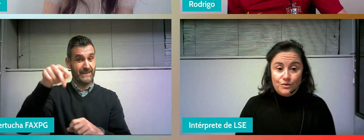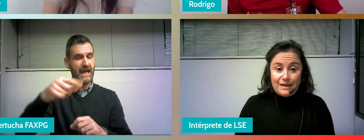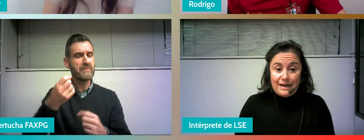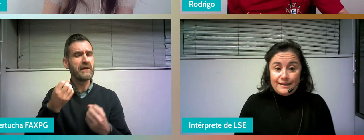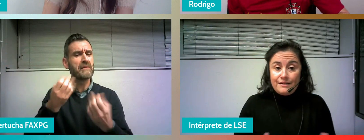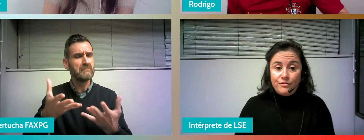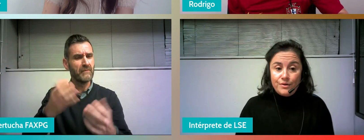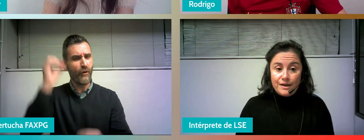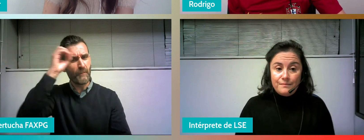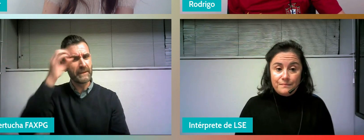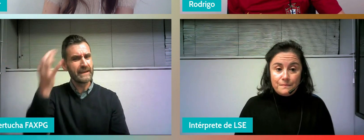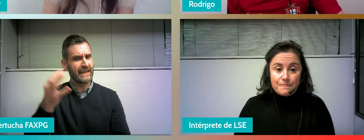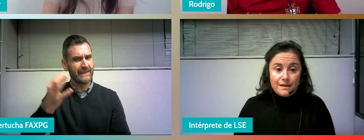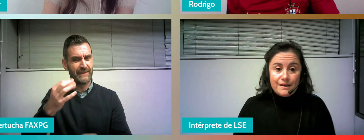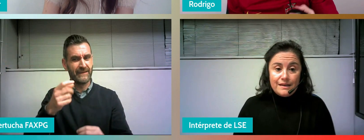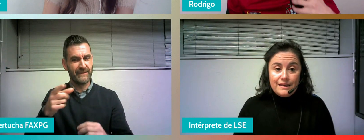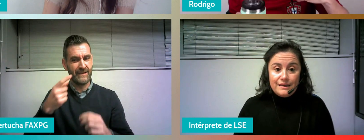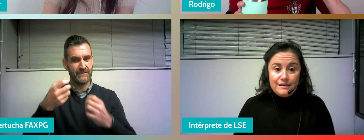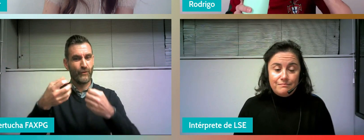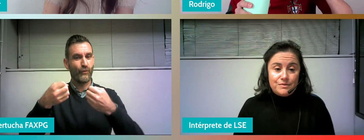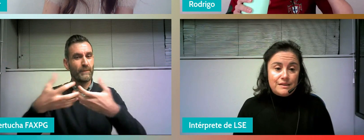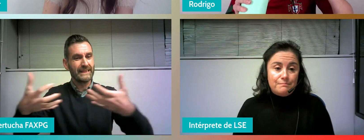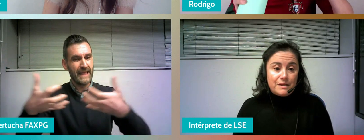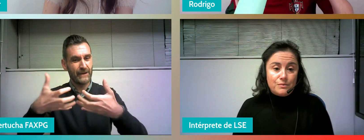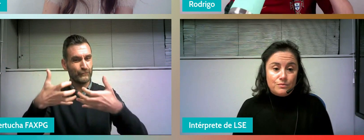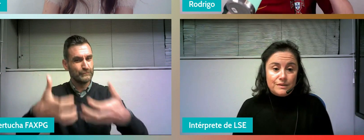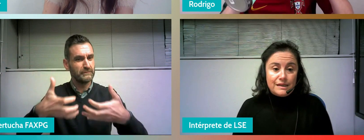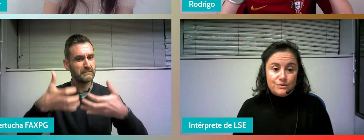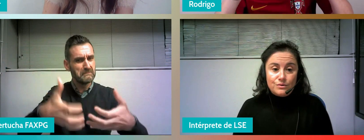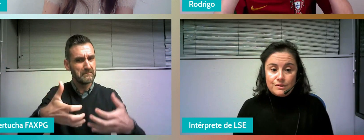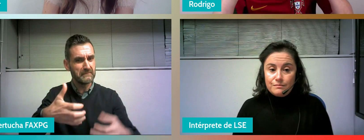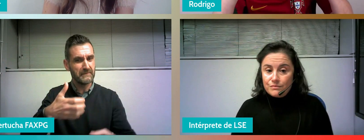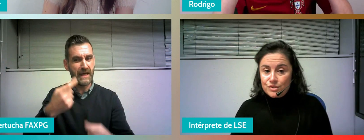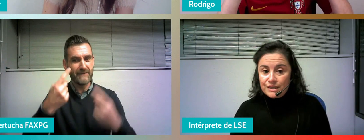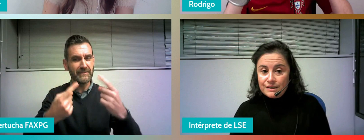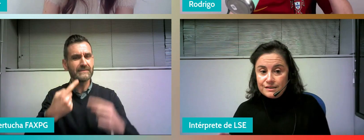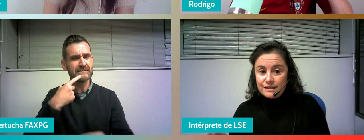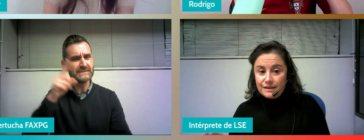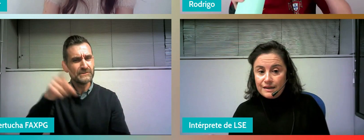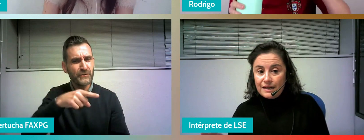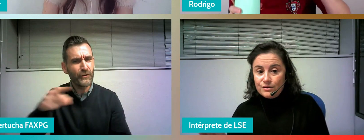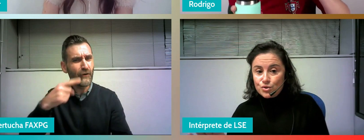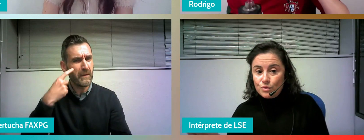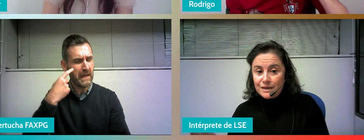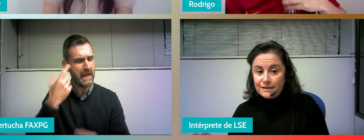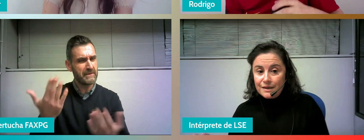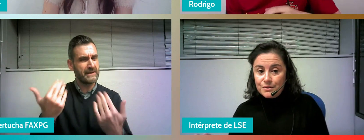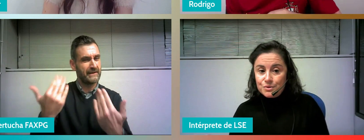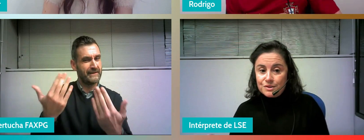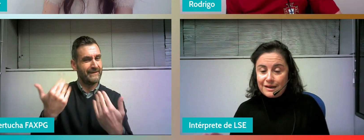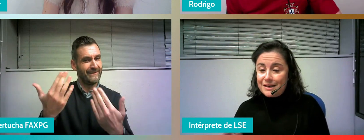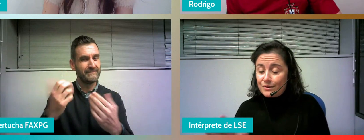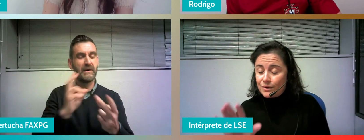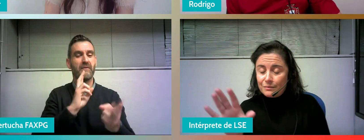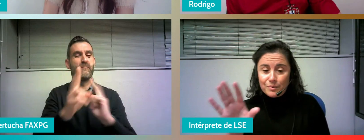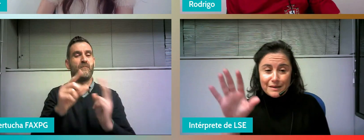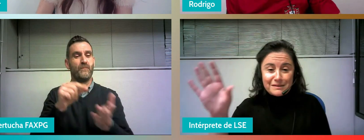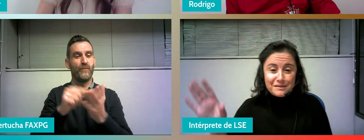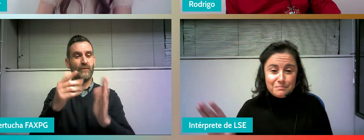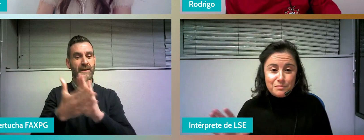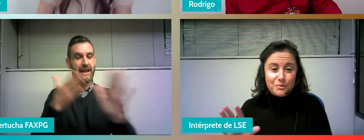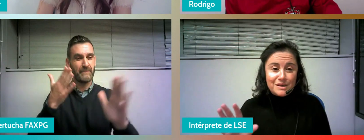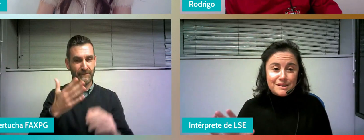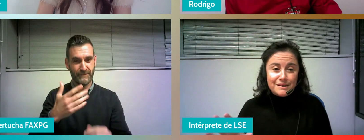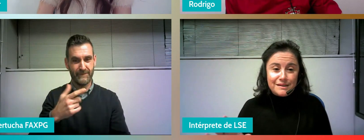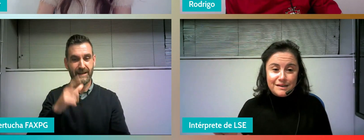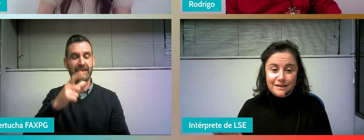cando alguén da fora lle preguntas, ¿no? Non sei se hai nos comentarios, a ver, creo que porque